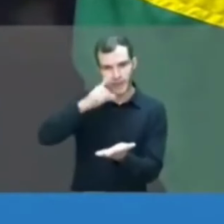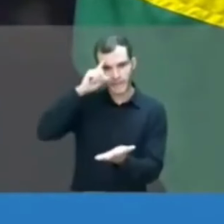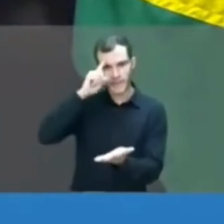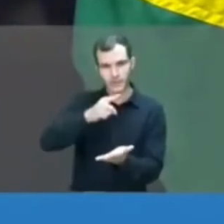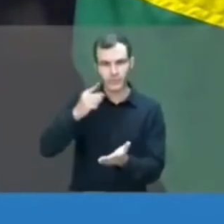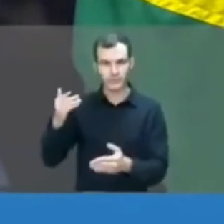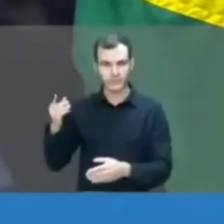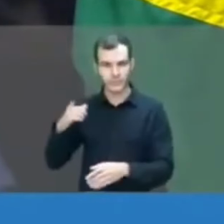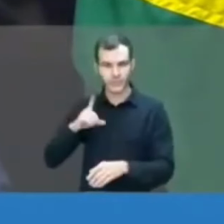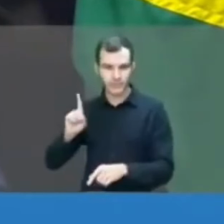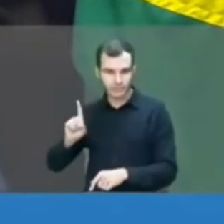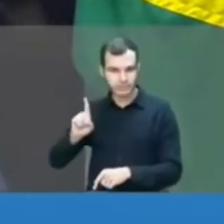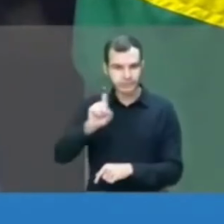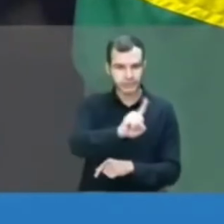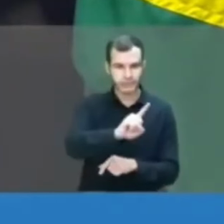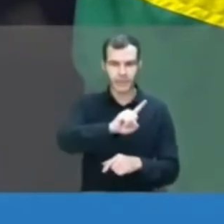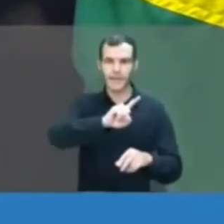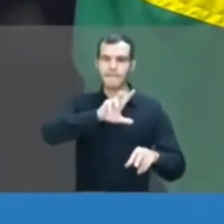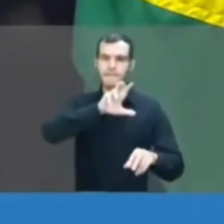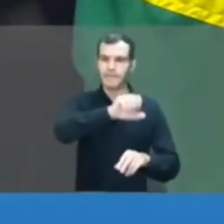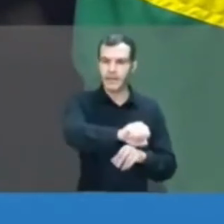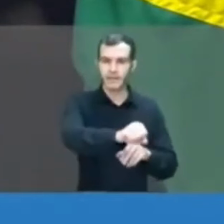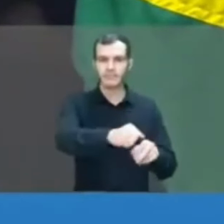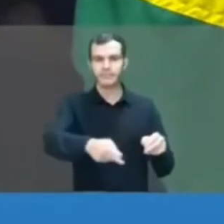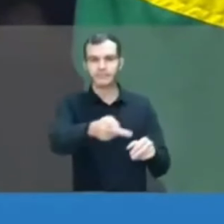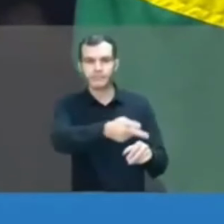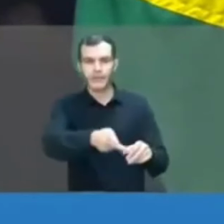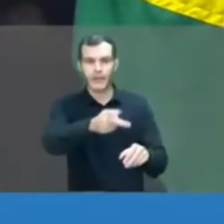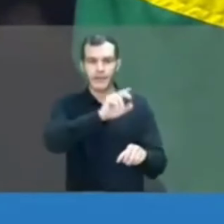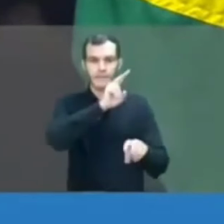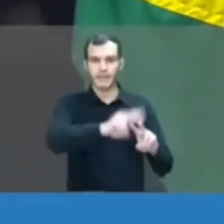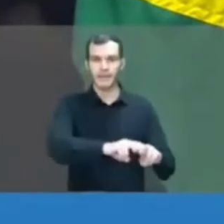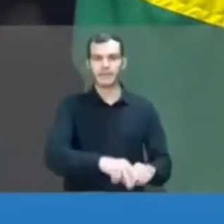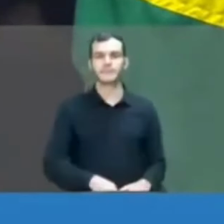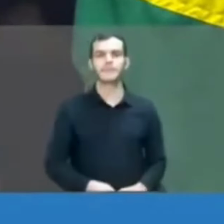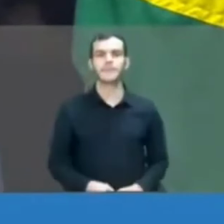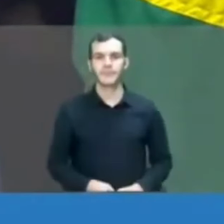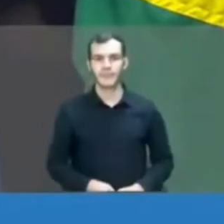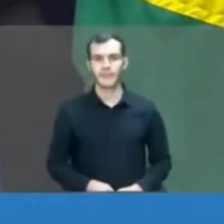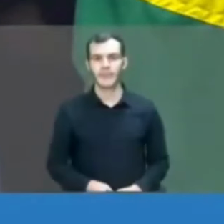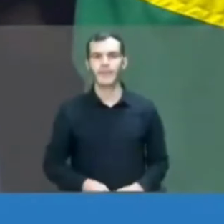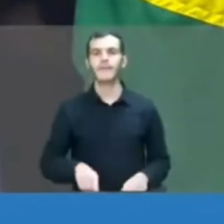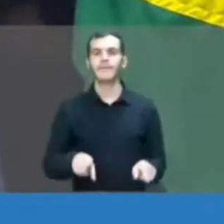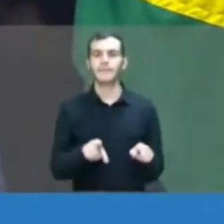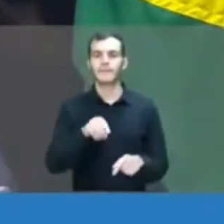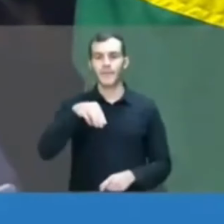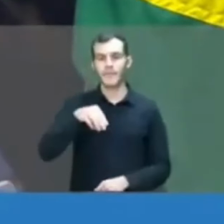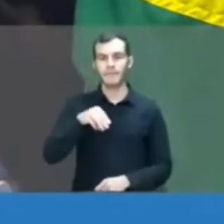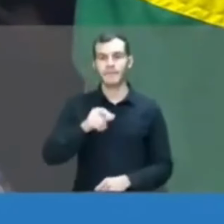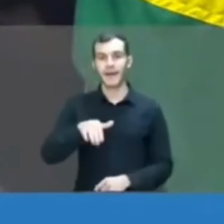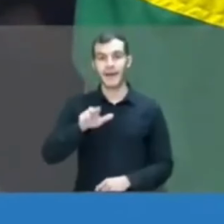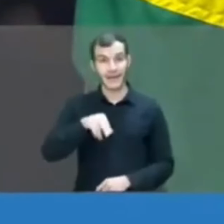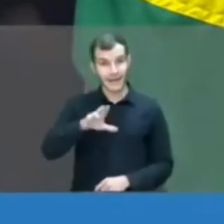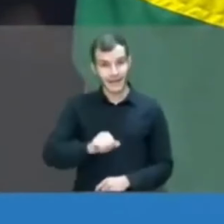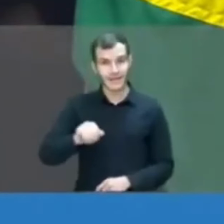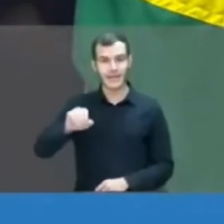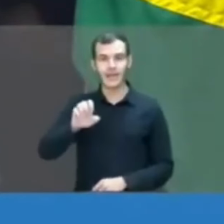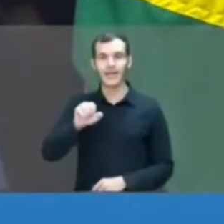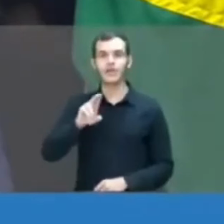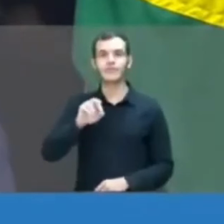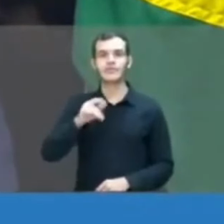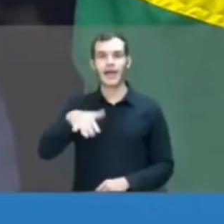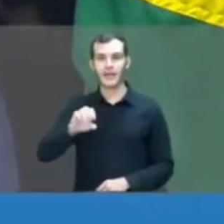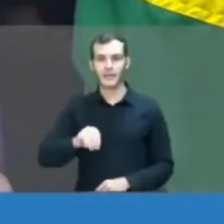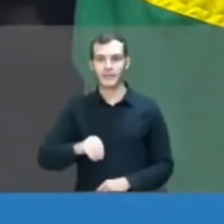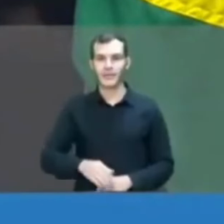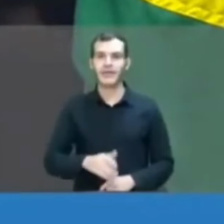Marcos Duval, senador da República. Mariana Eustáquio, filho de Oswaldo Eustáquio, tem 16 anos de idade,